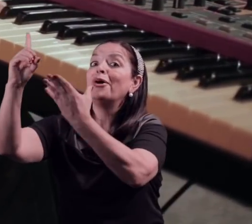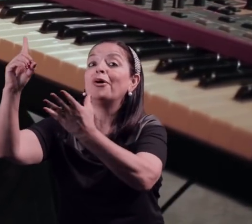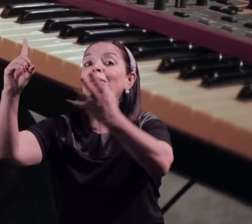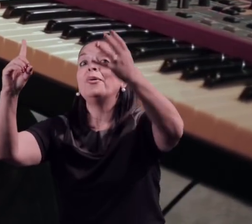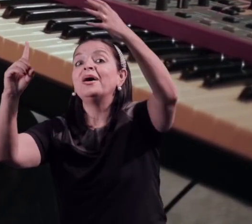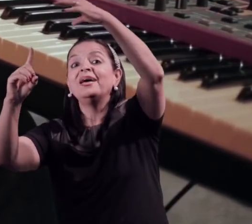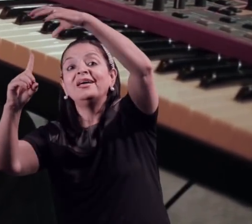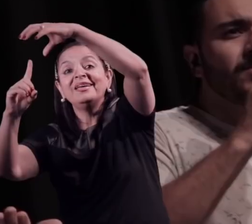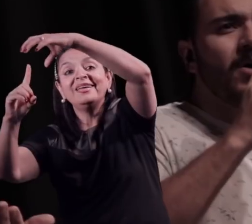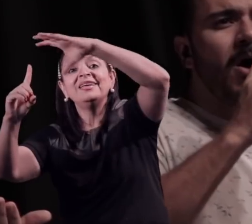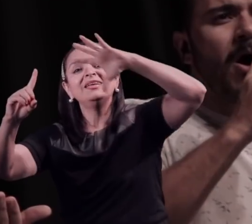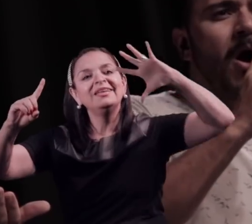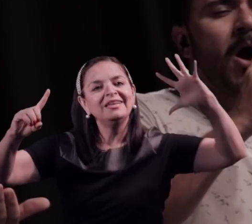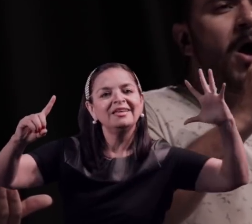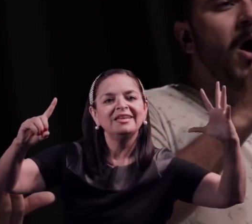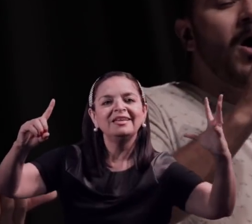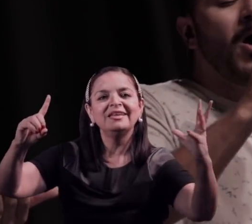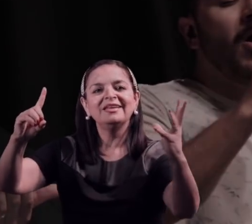Rei Salvador.